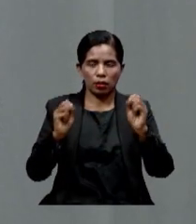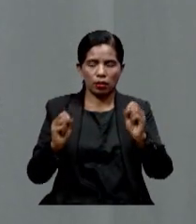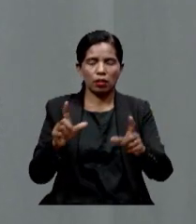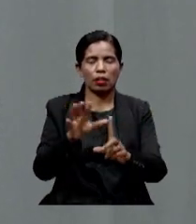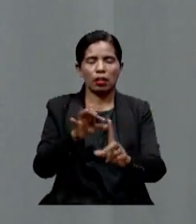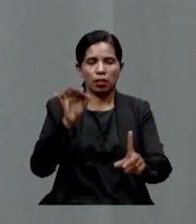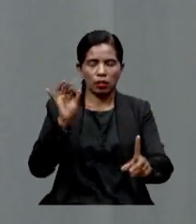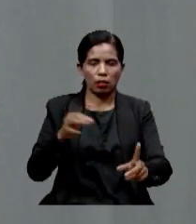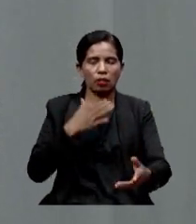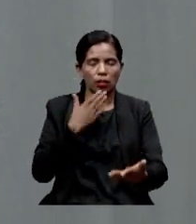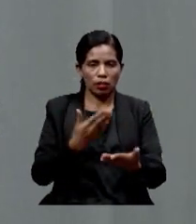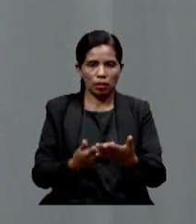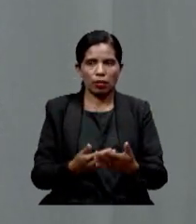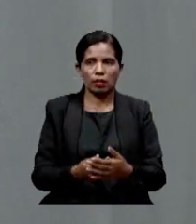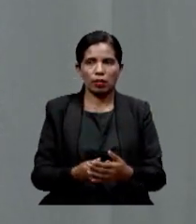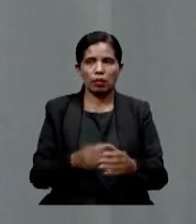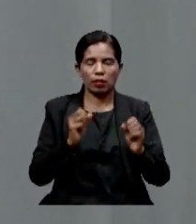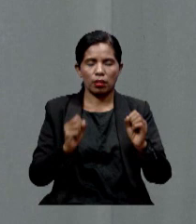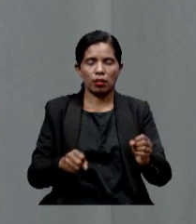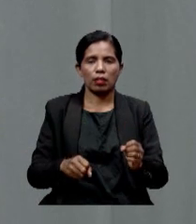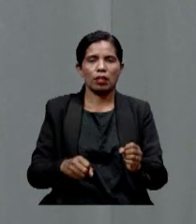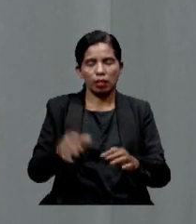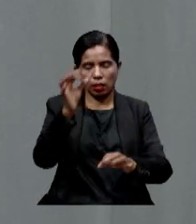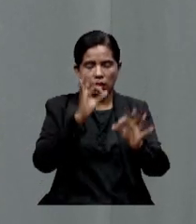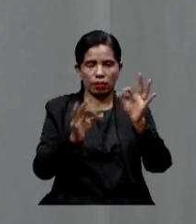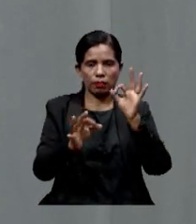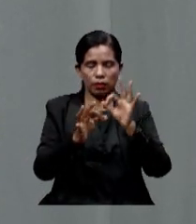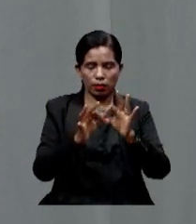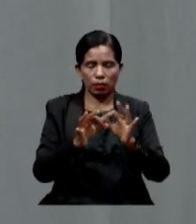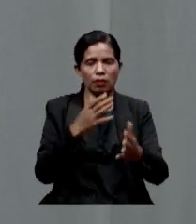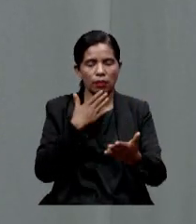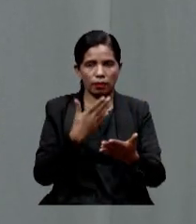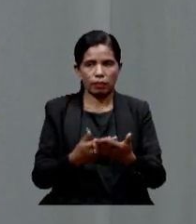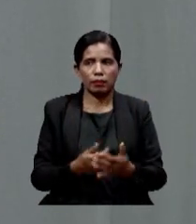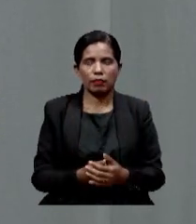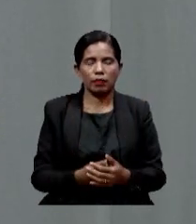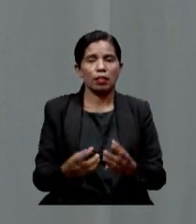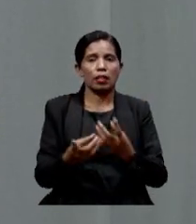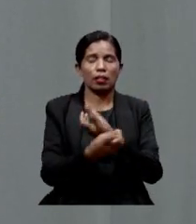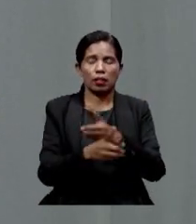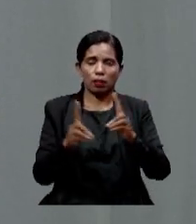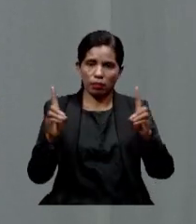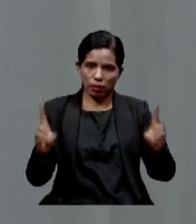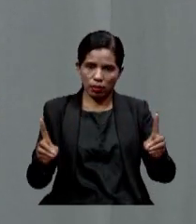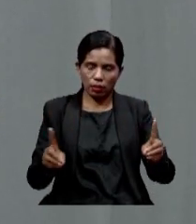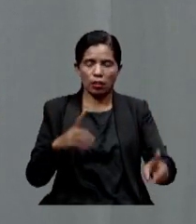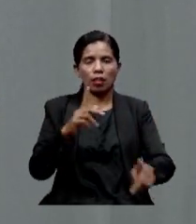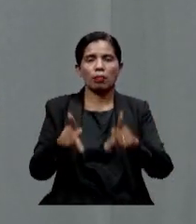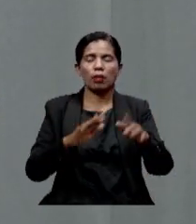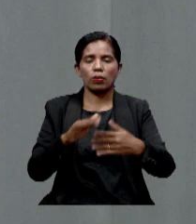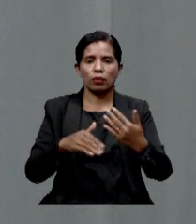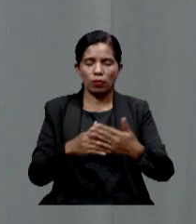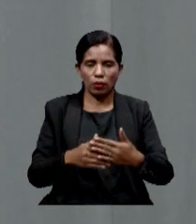dia pa po. Ne ma prinsipu fundamento ba demokrasia. Demokrasia kata povo goza ni